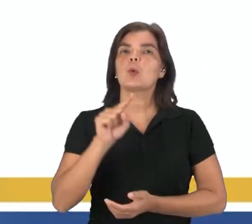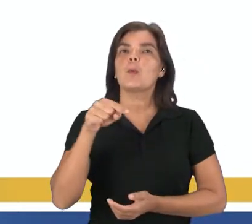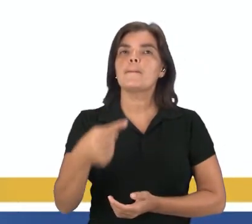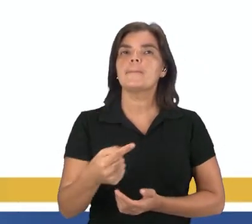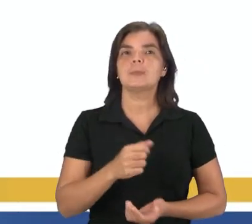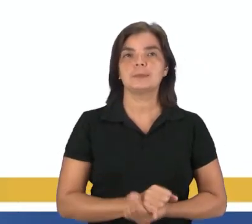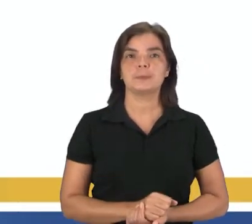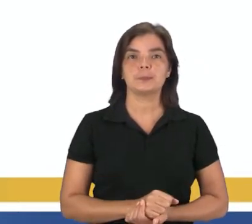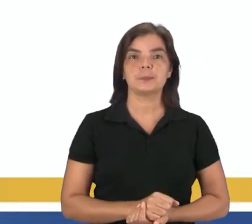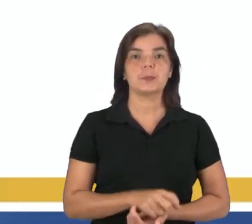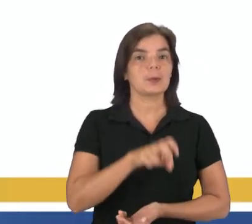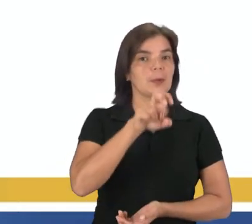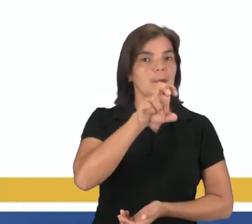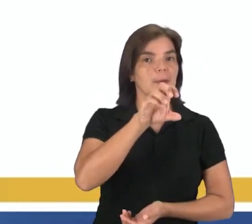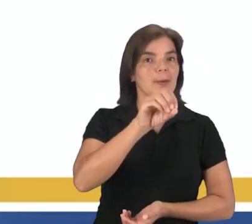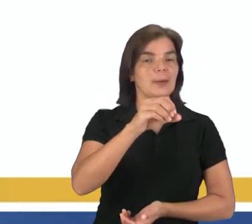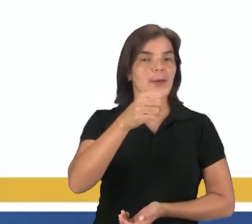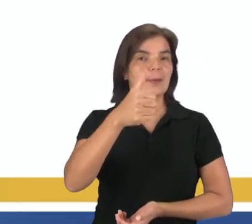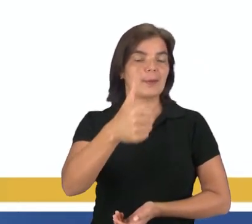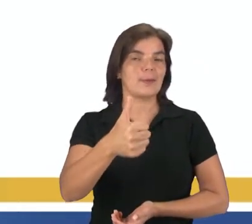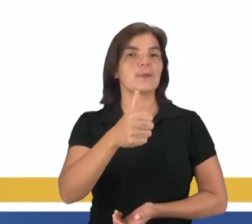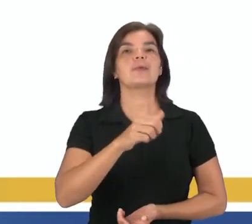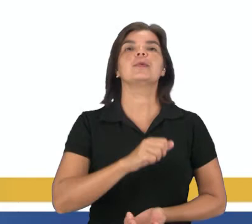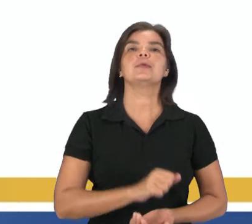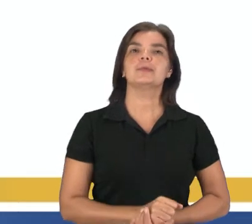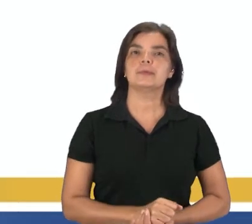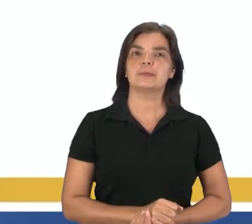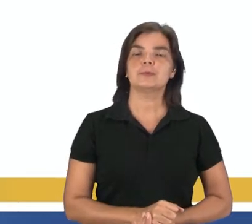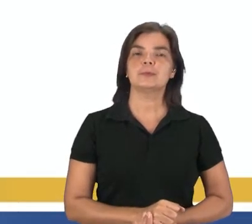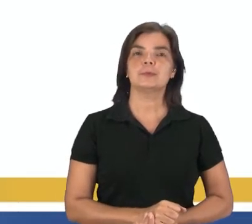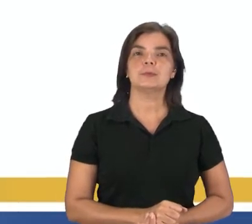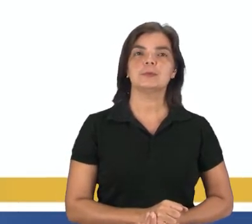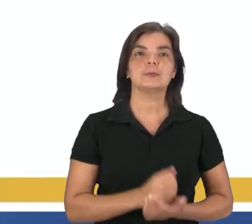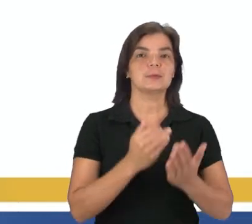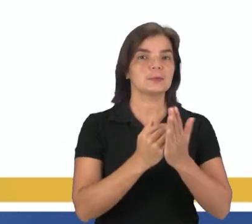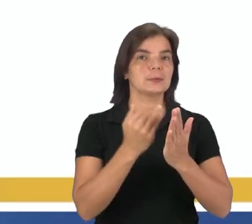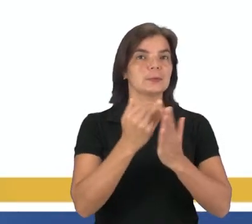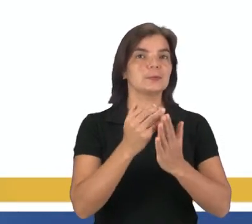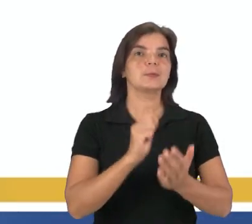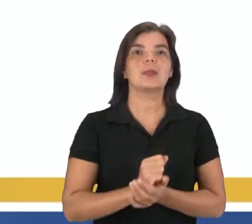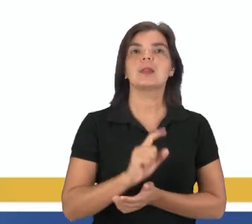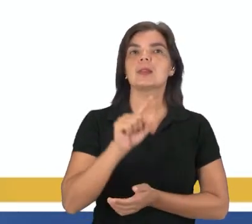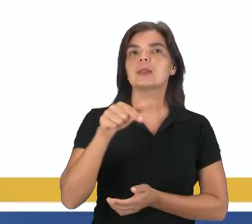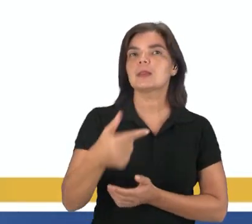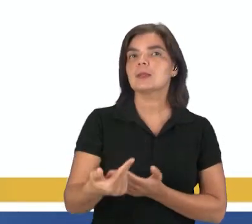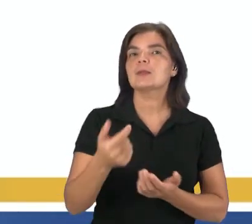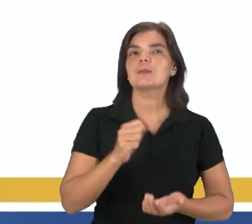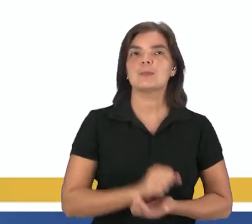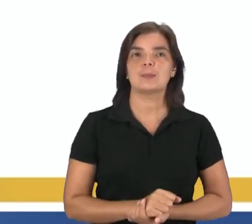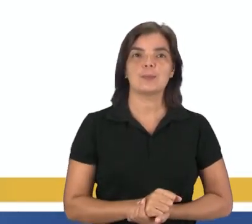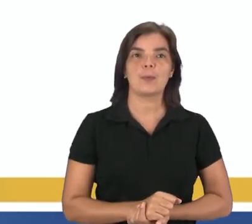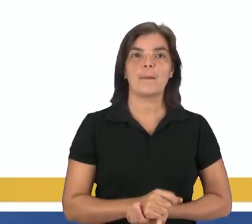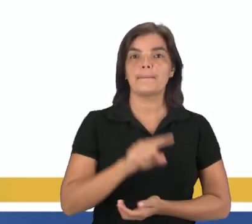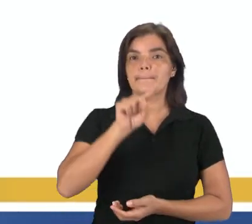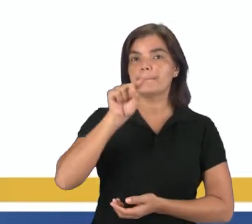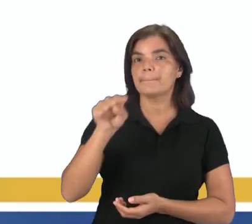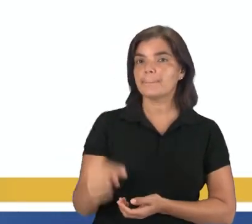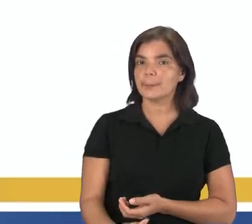próximo, 501. Vai ser seguindo a sequência. Depois, qual vai ser o outro